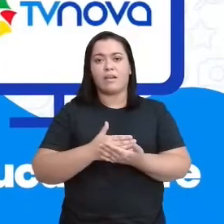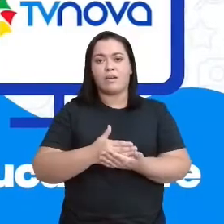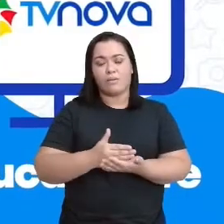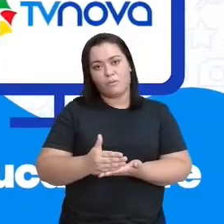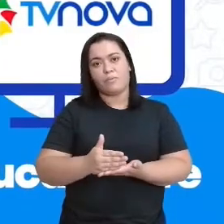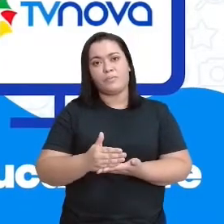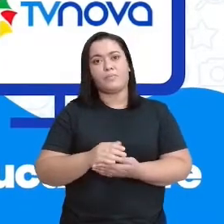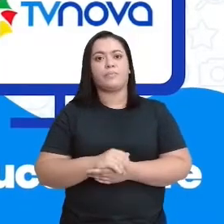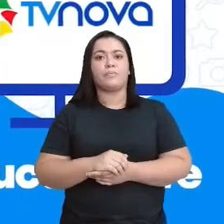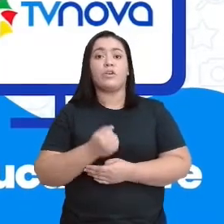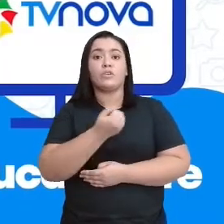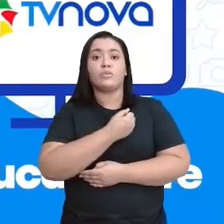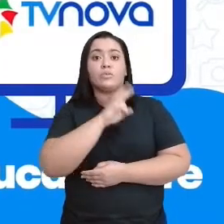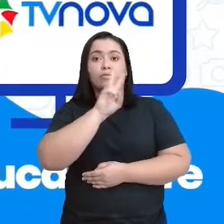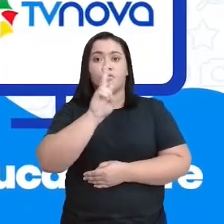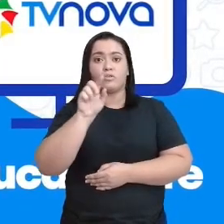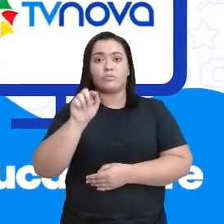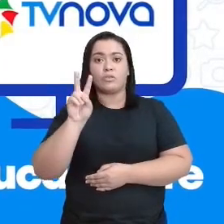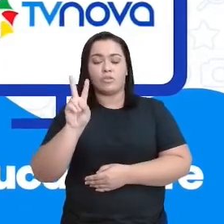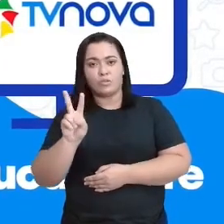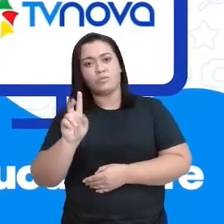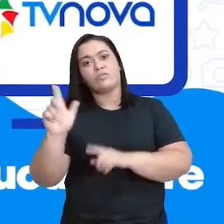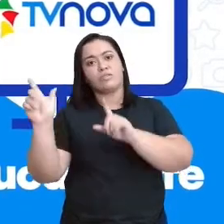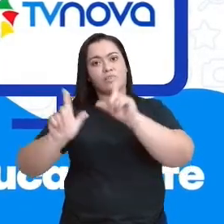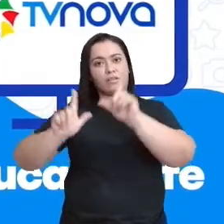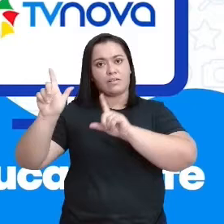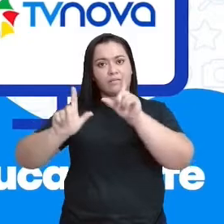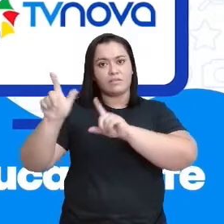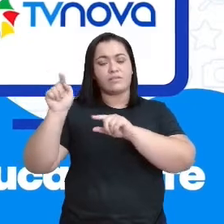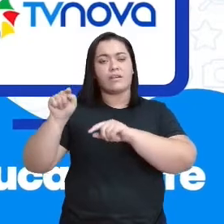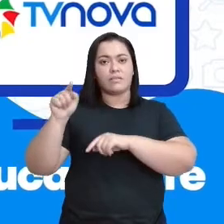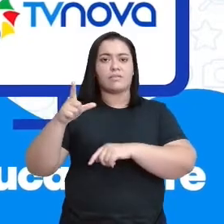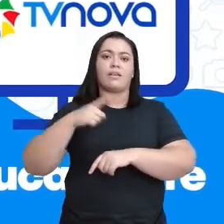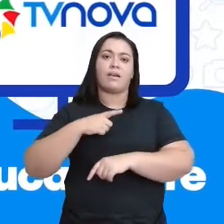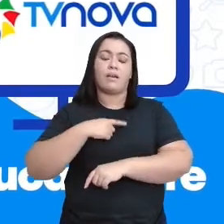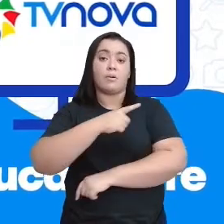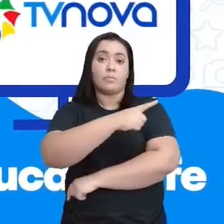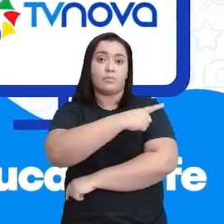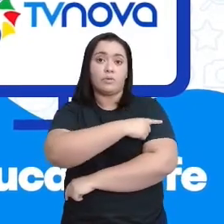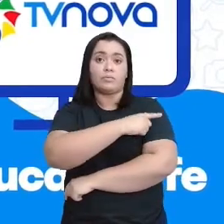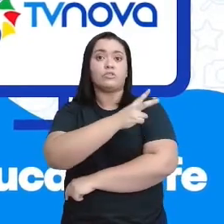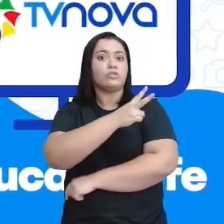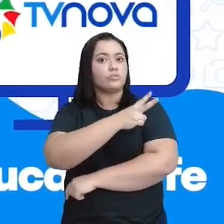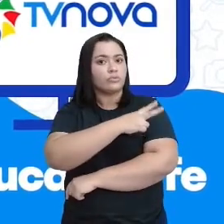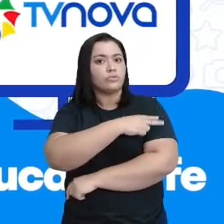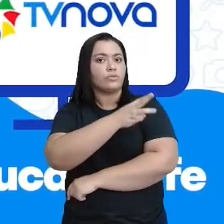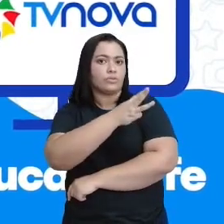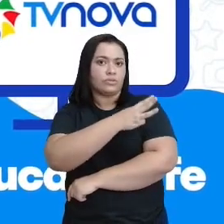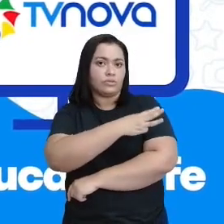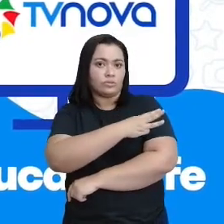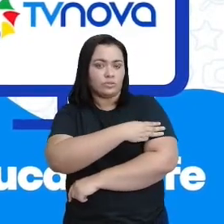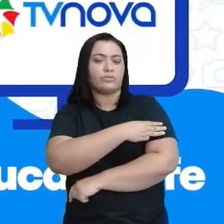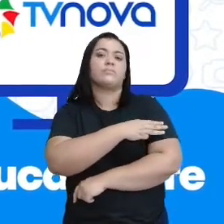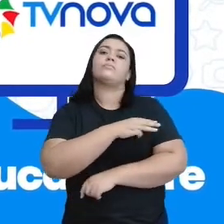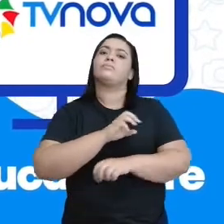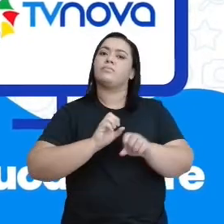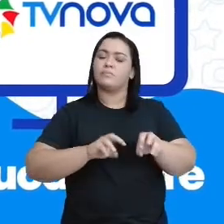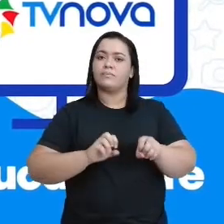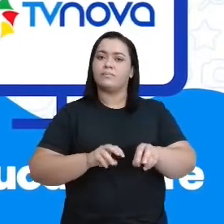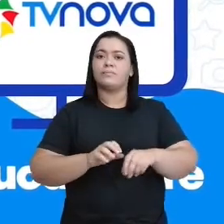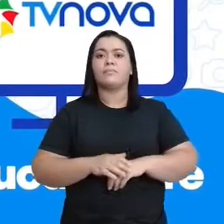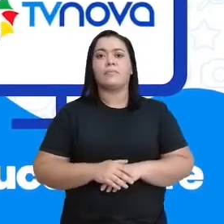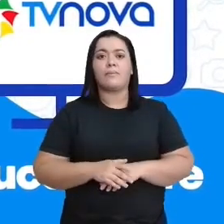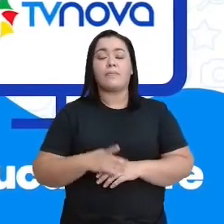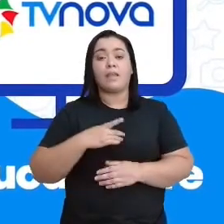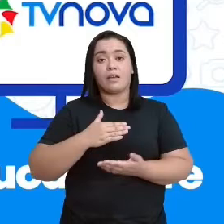O canal 22.2 da TV Nova é dedicado às aulas do primeiro, segundo e terceiro ano do ensino fundamental,